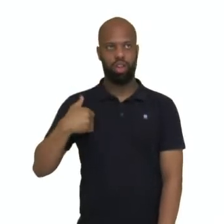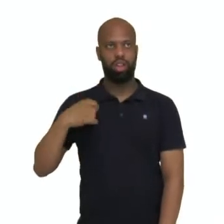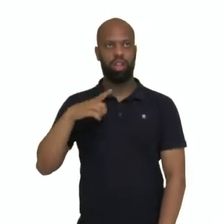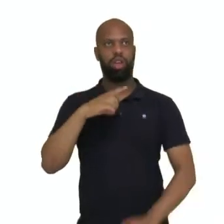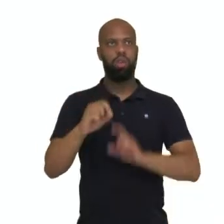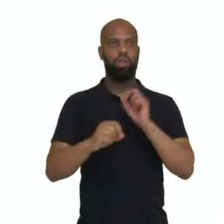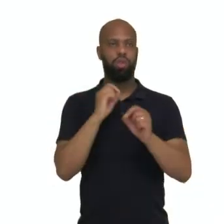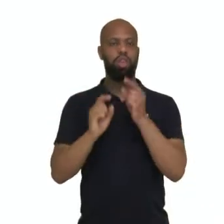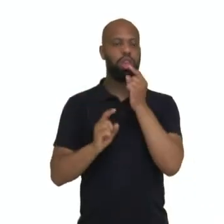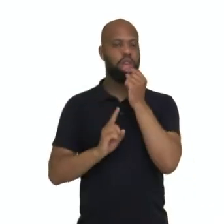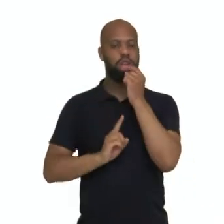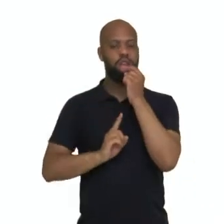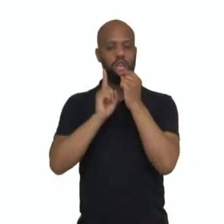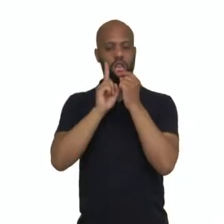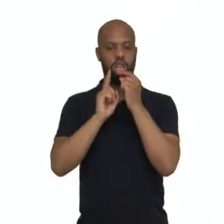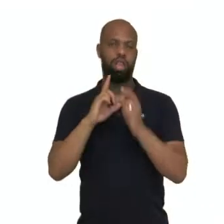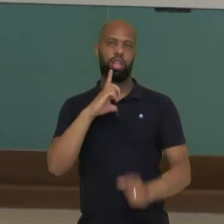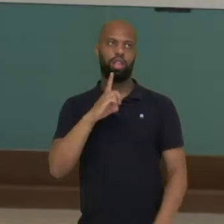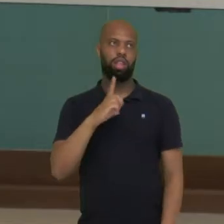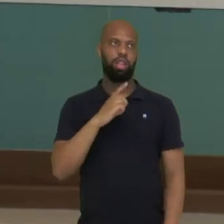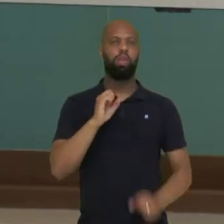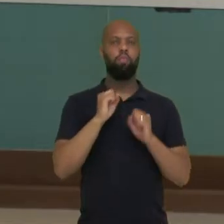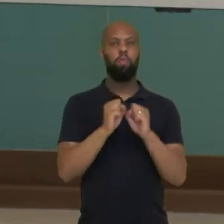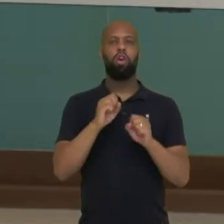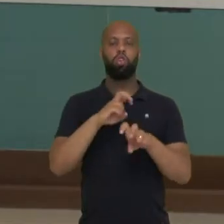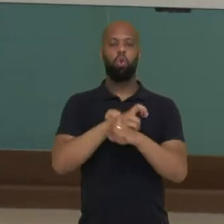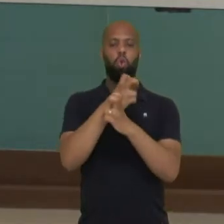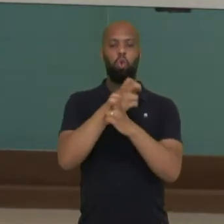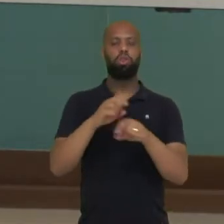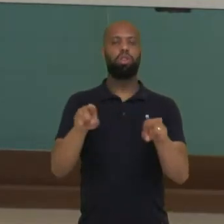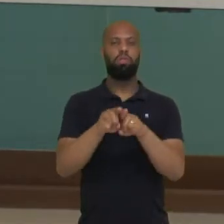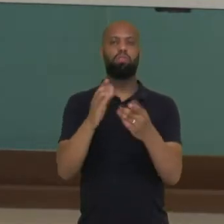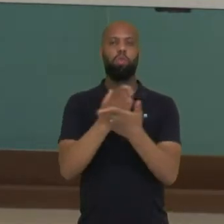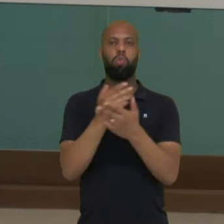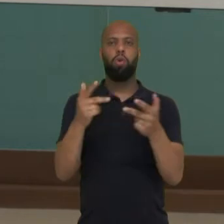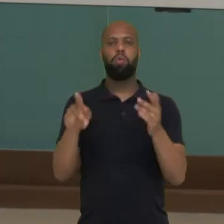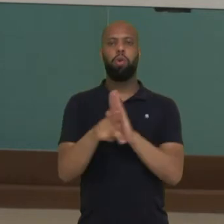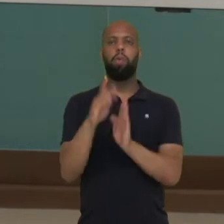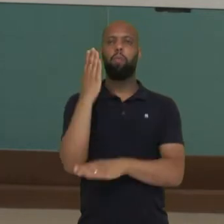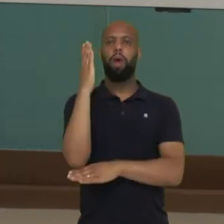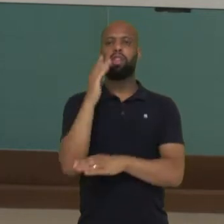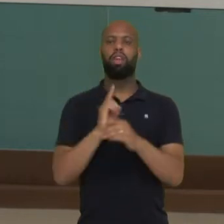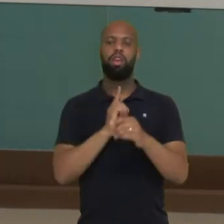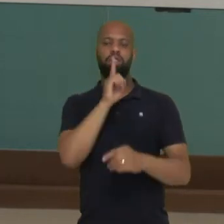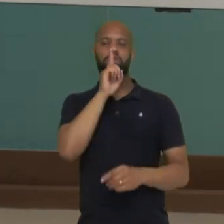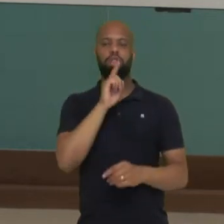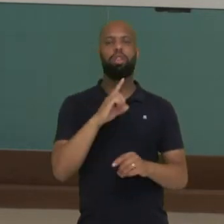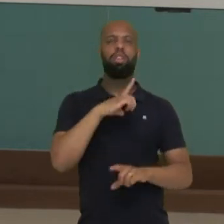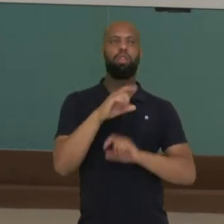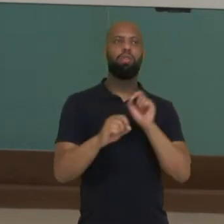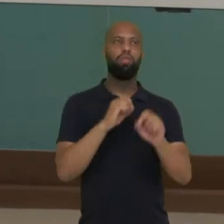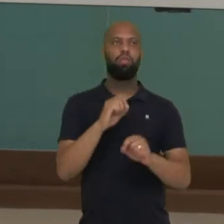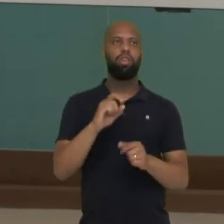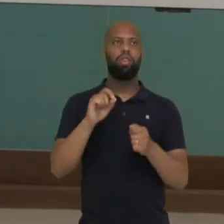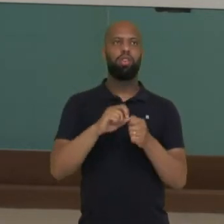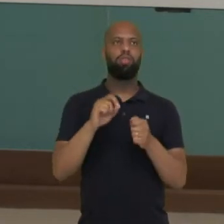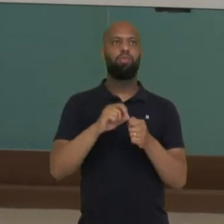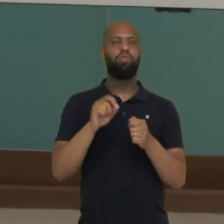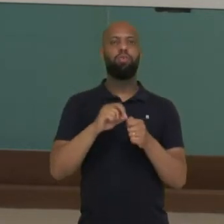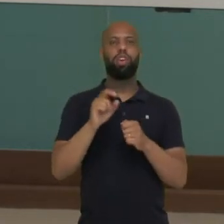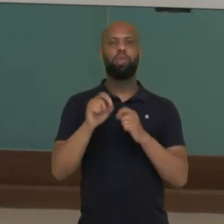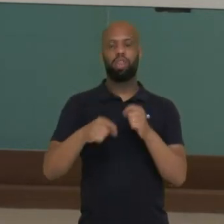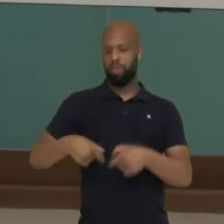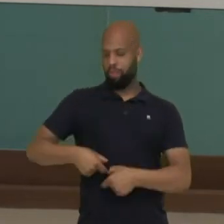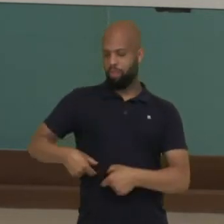irá receber um adorno, seja um osso, seja um adereço de madeira. A perfuração é feita com a cravícula do macaco e os